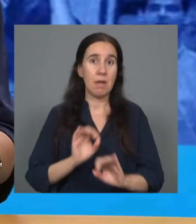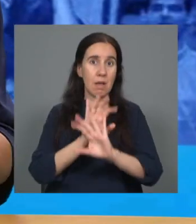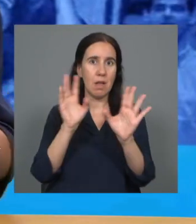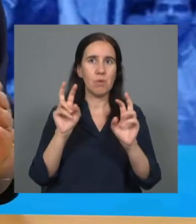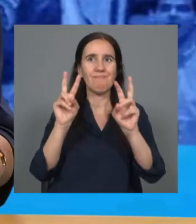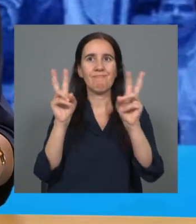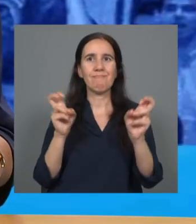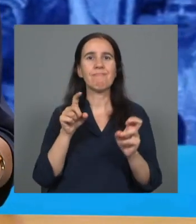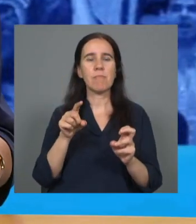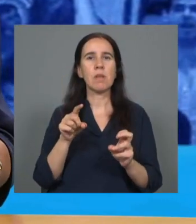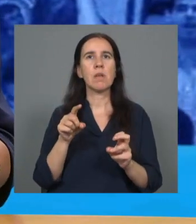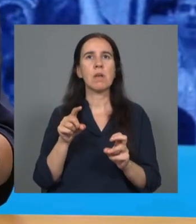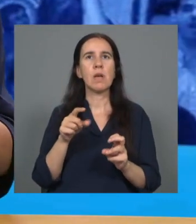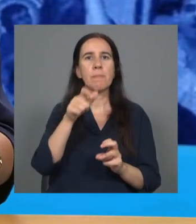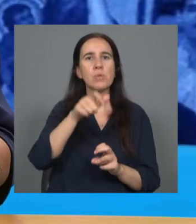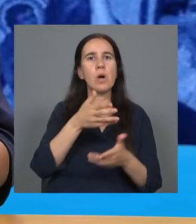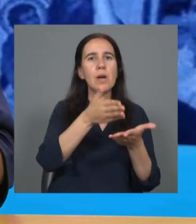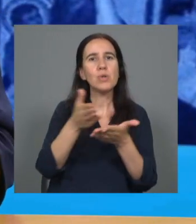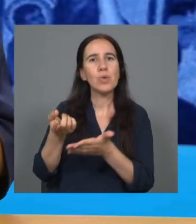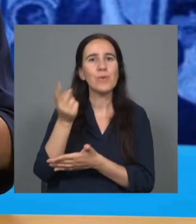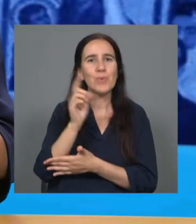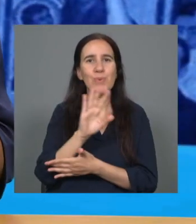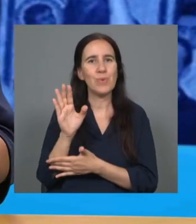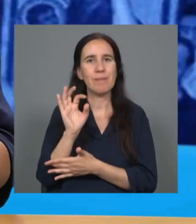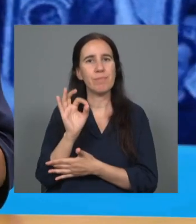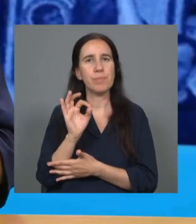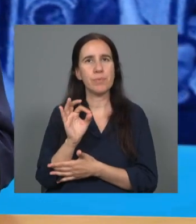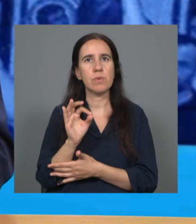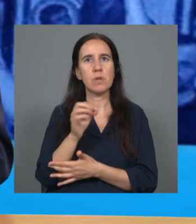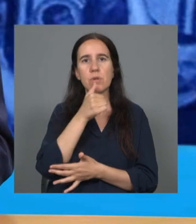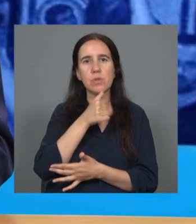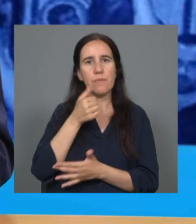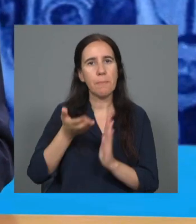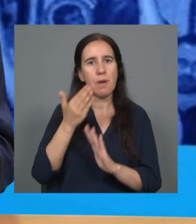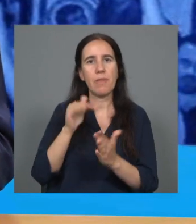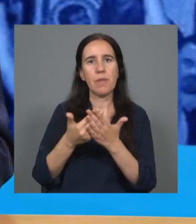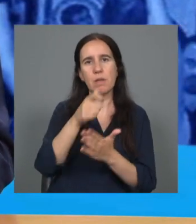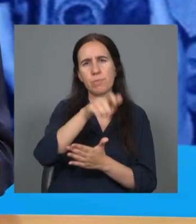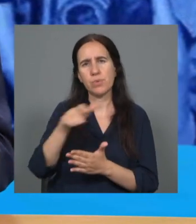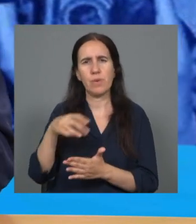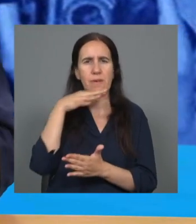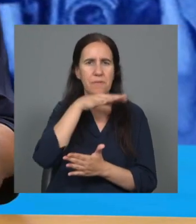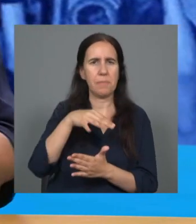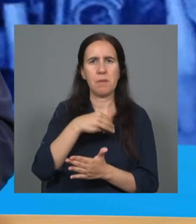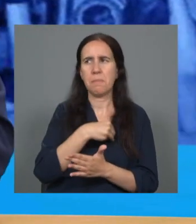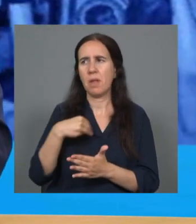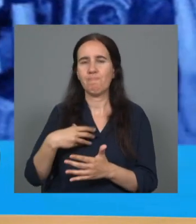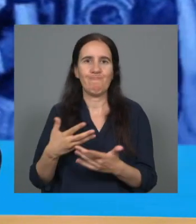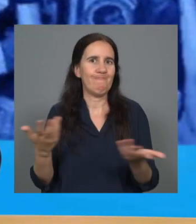não é de facto de ajudar as pessoas, mas é de criar mais sofrimento nas pessoas, nas famílias, nos médicos,